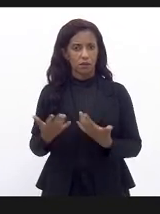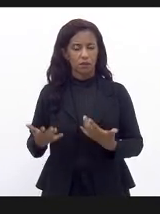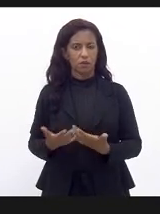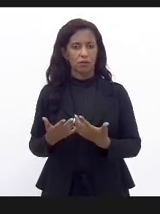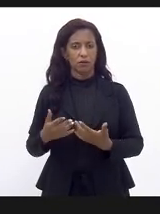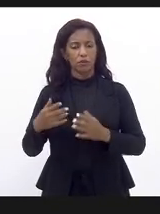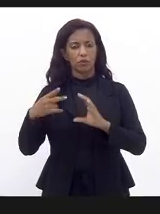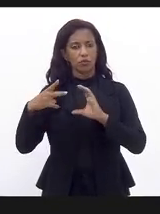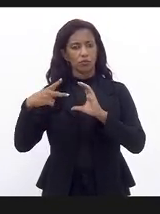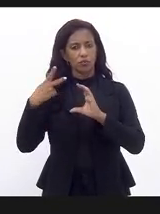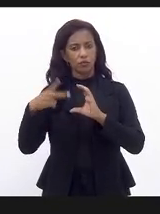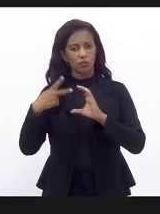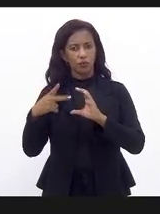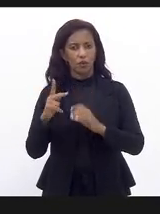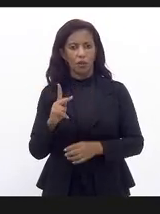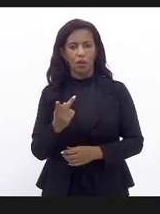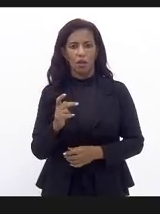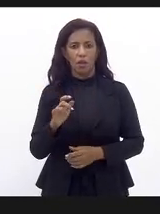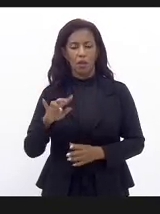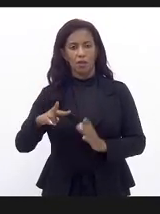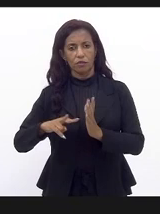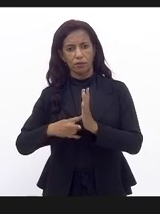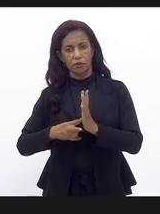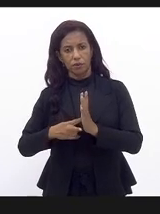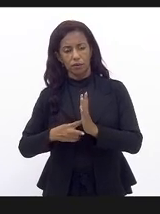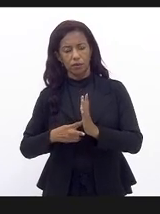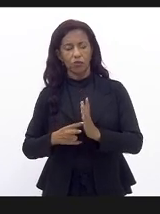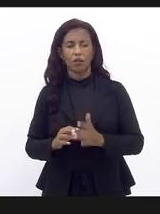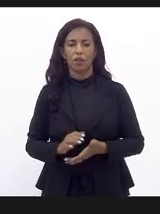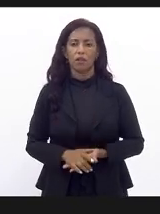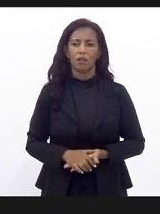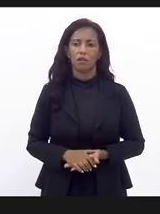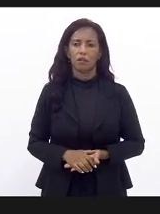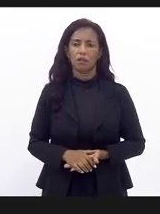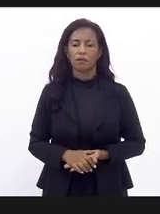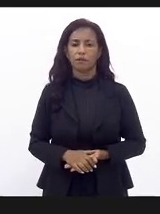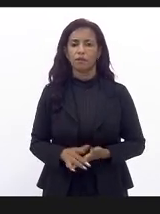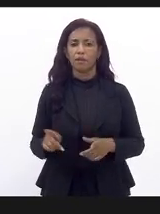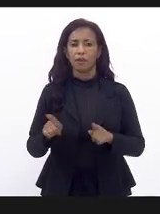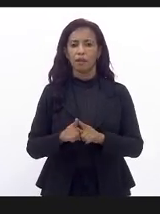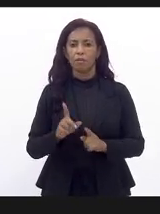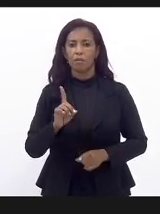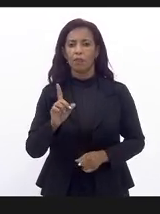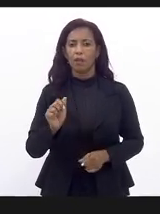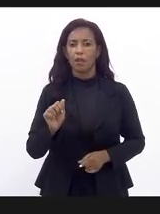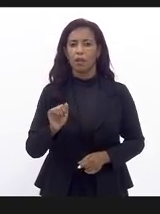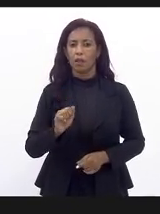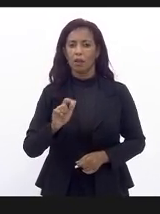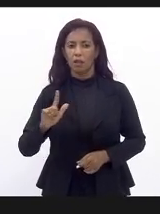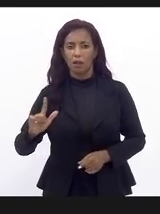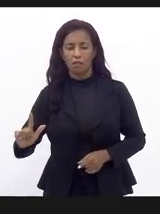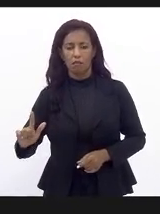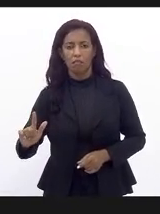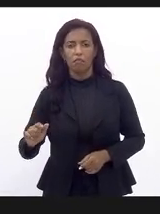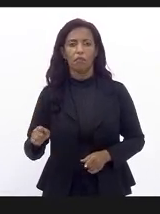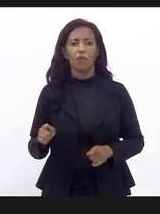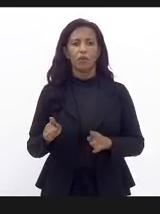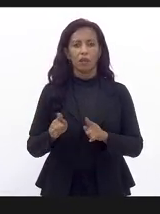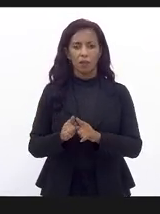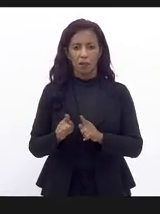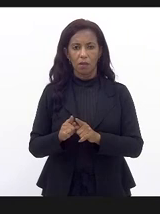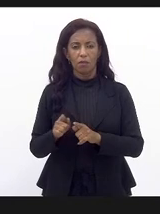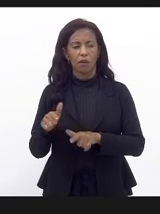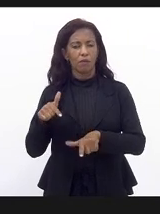dos vereadores Elinho do Sindicato, né, no meu caso, no caso também do Daniel Veterinário, que faz um